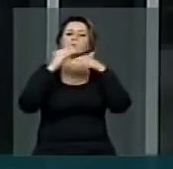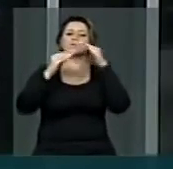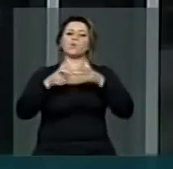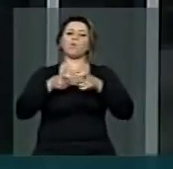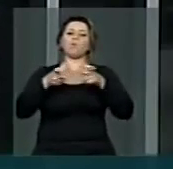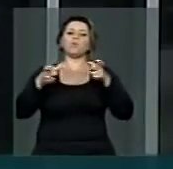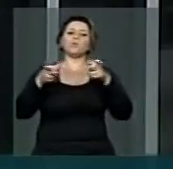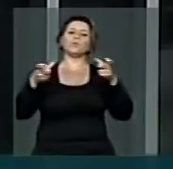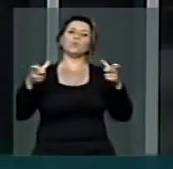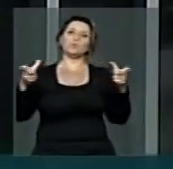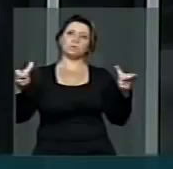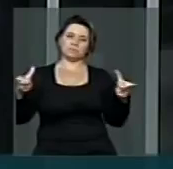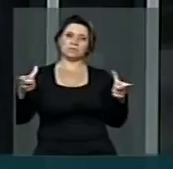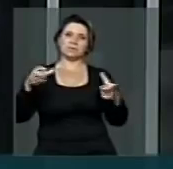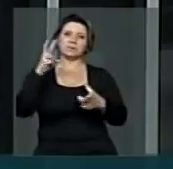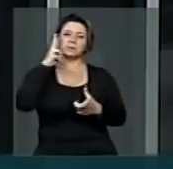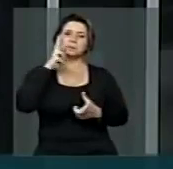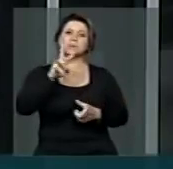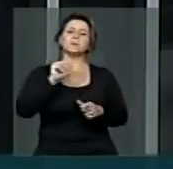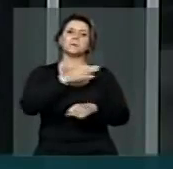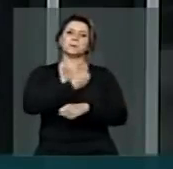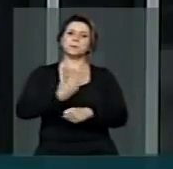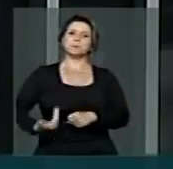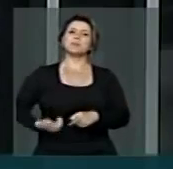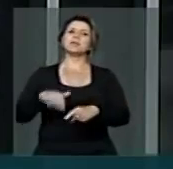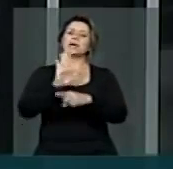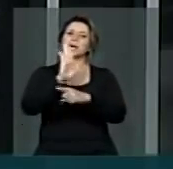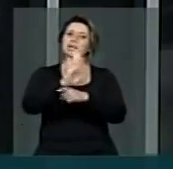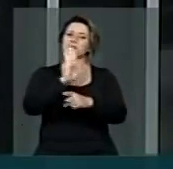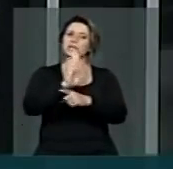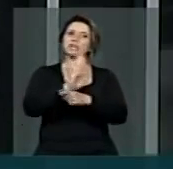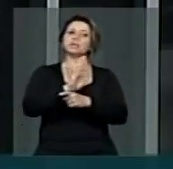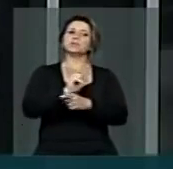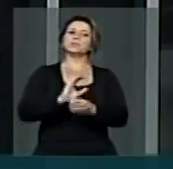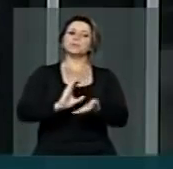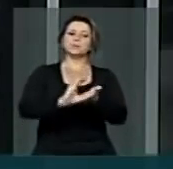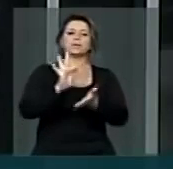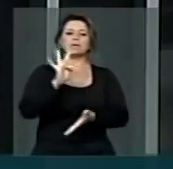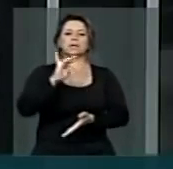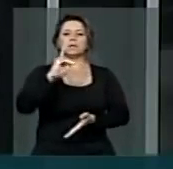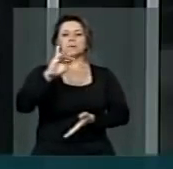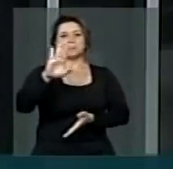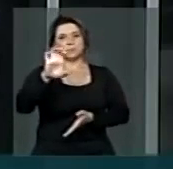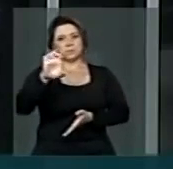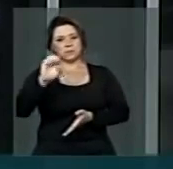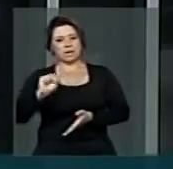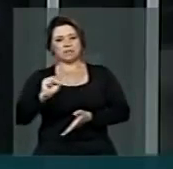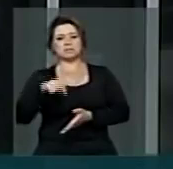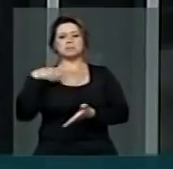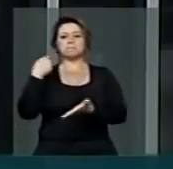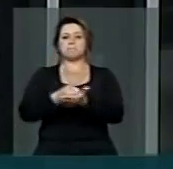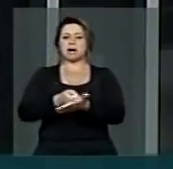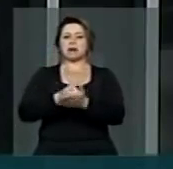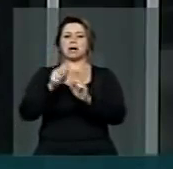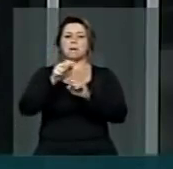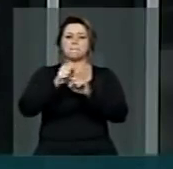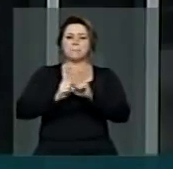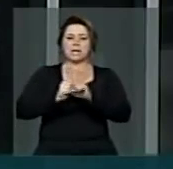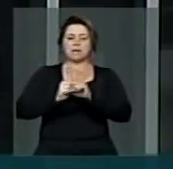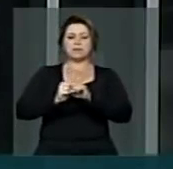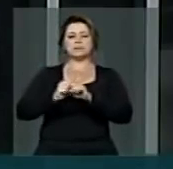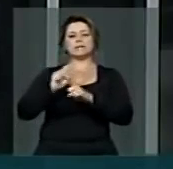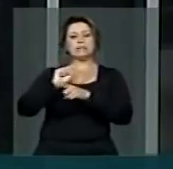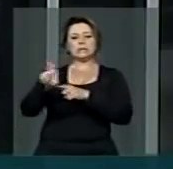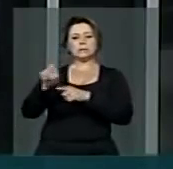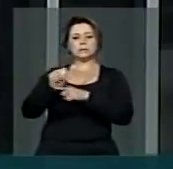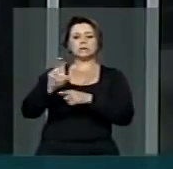é movida, como vimos, pelo governo, seja através do FIES, que hoje paga em dia mensalidades de nada menos